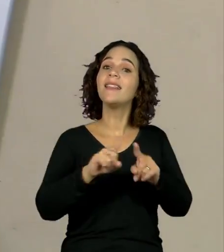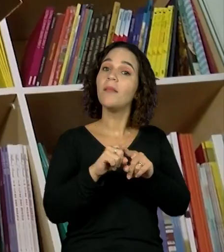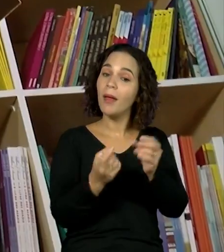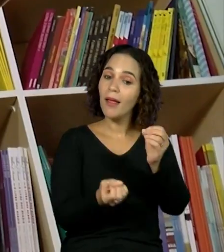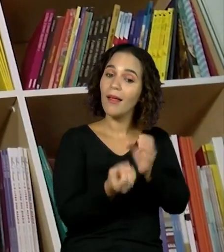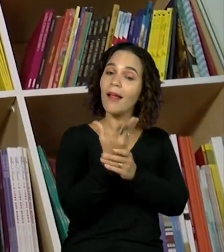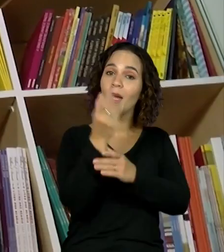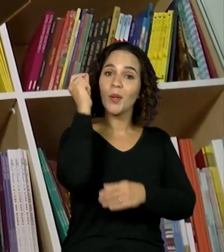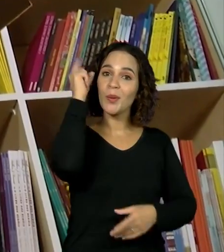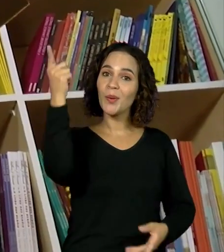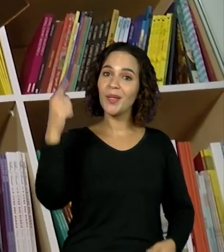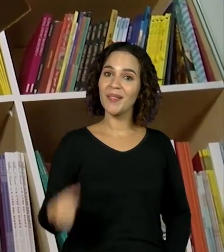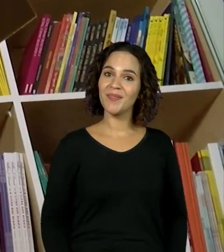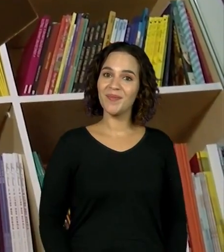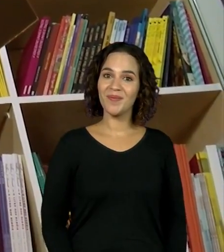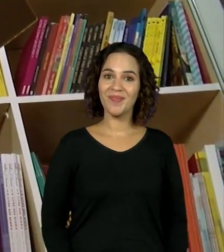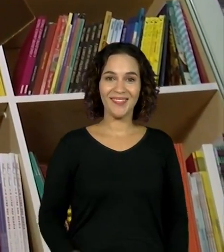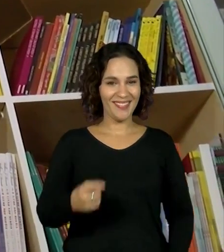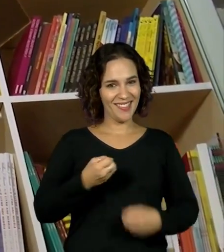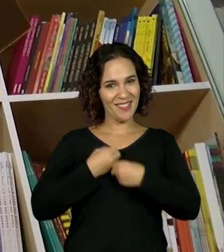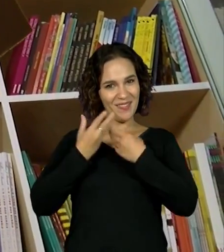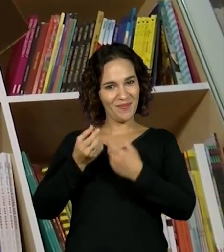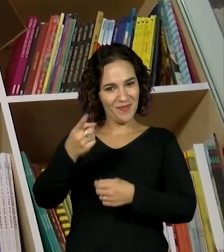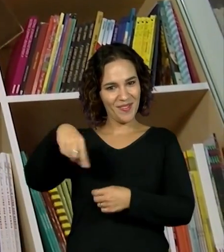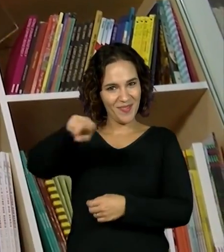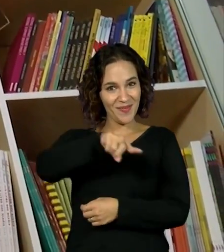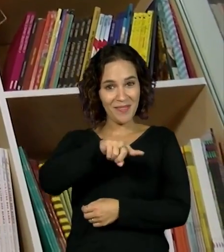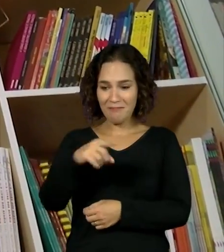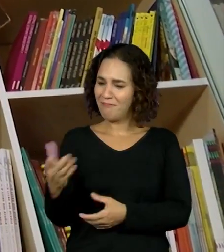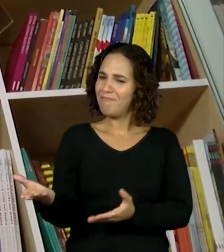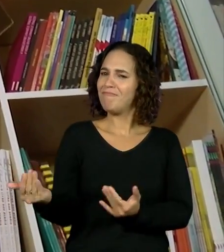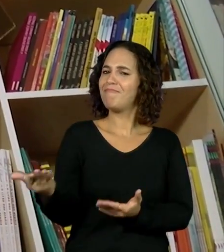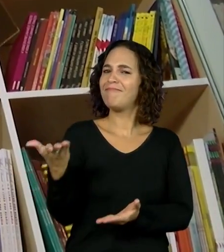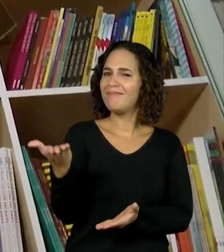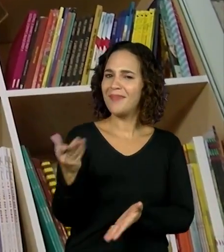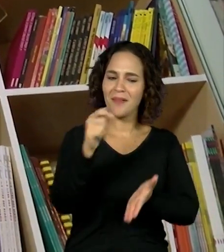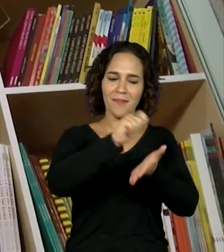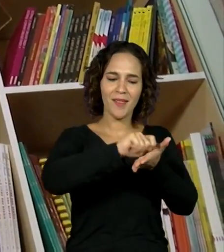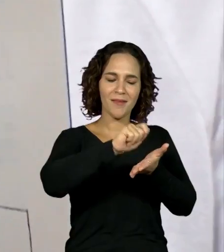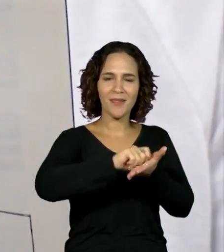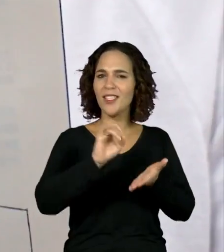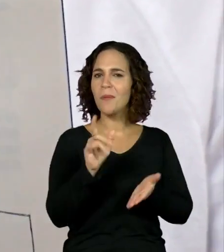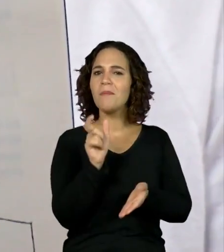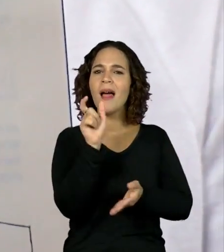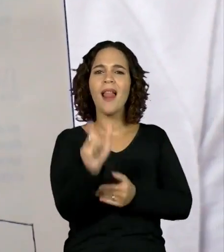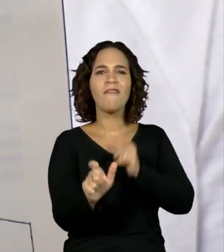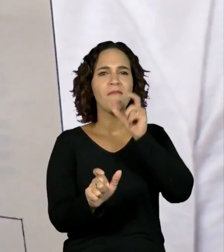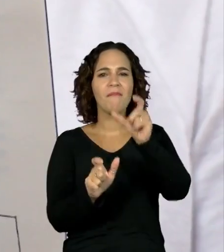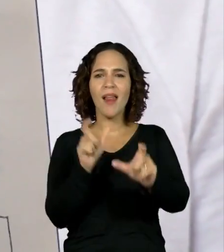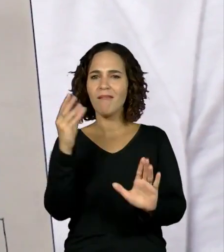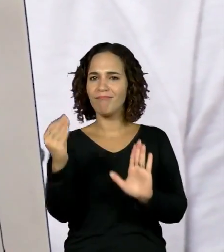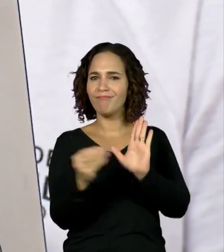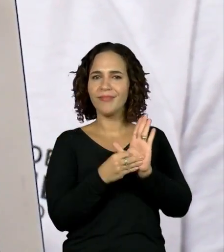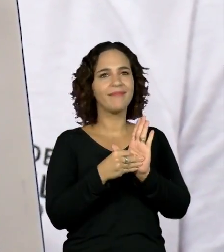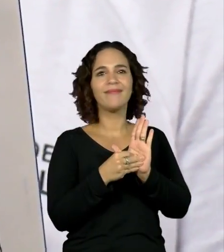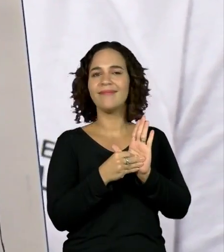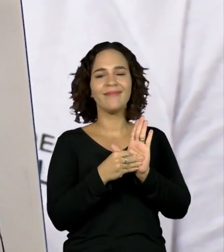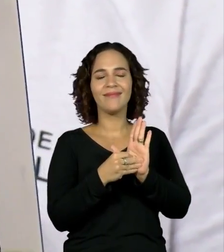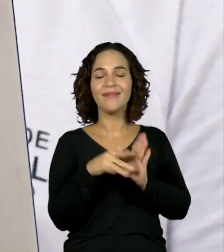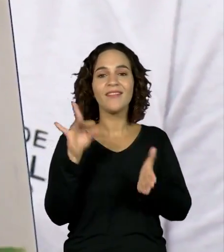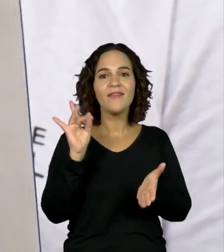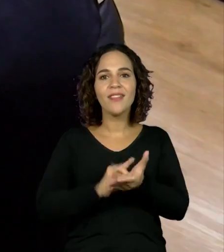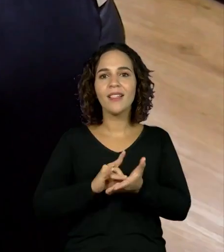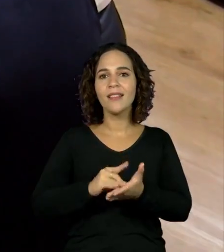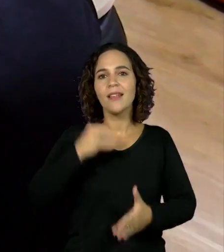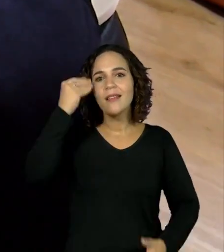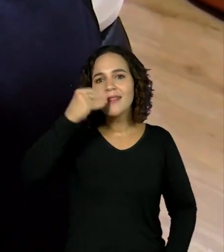também. Os poemas desses jovens escritores são mais do que palavras no papel. São expressões vivas